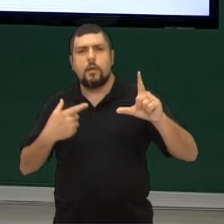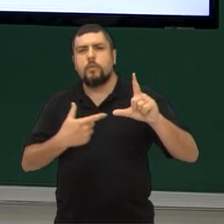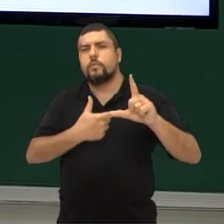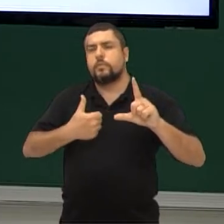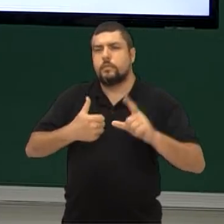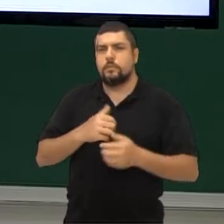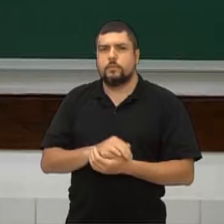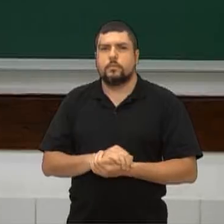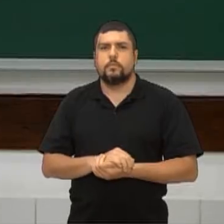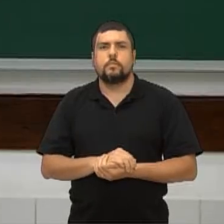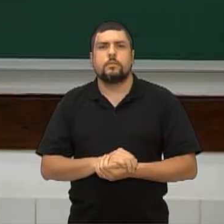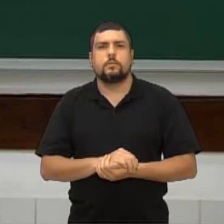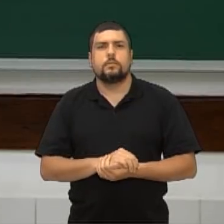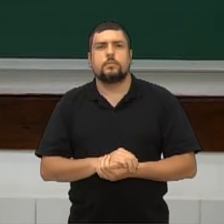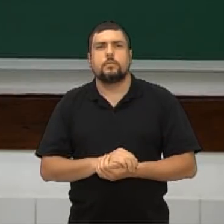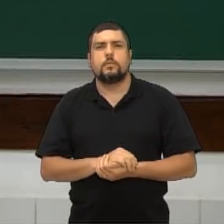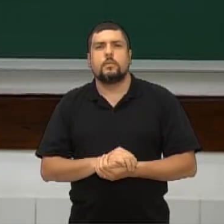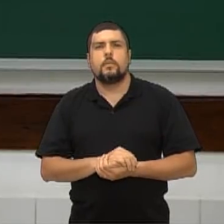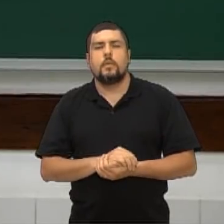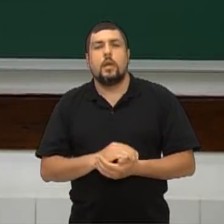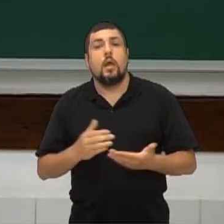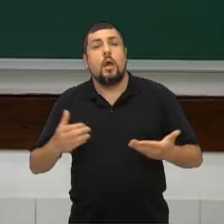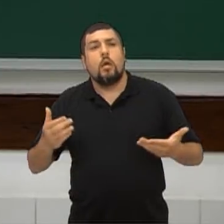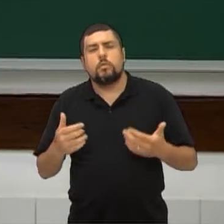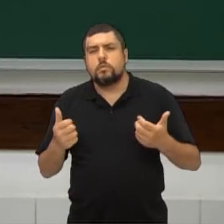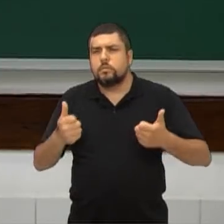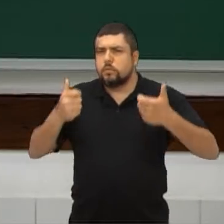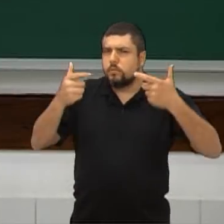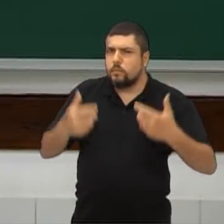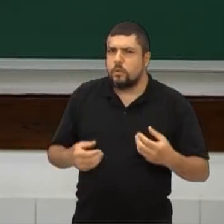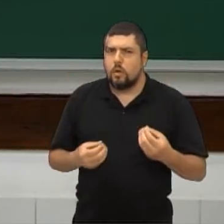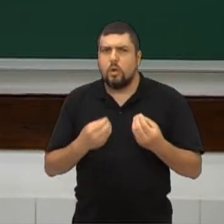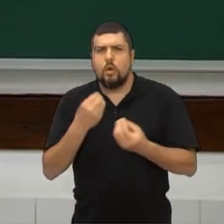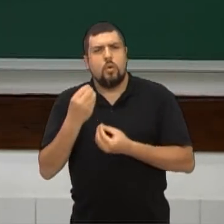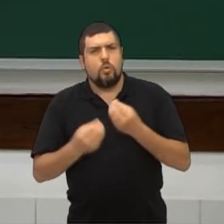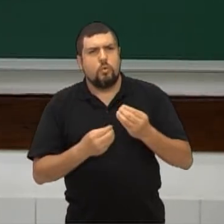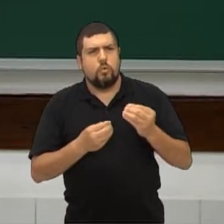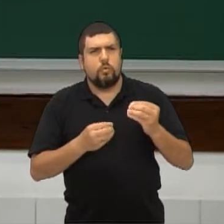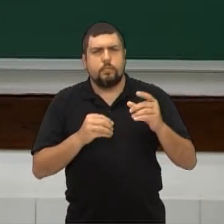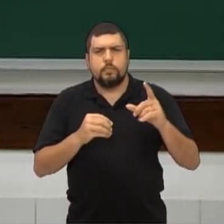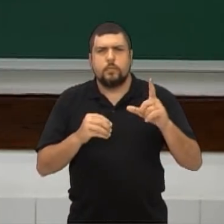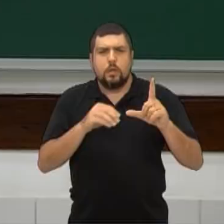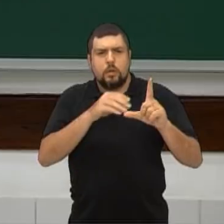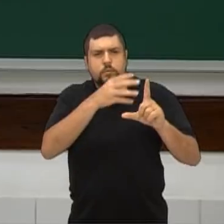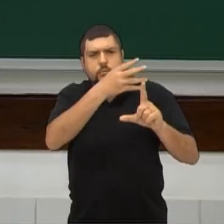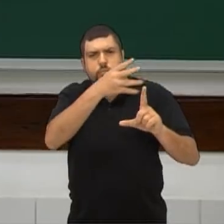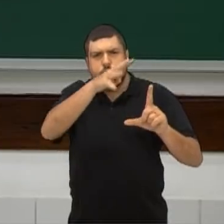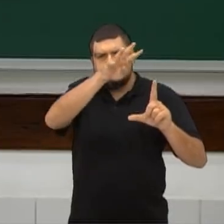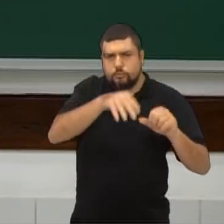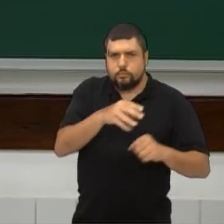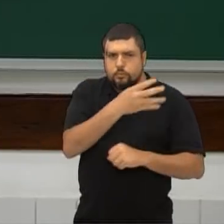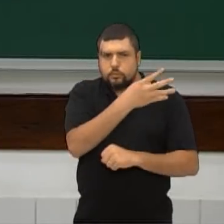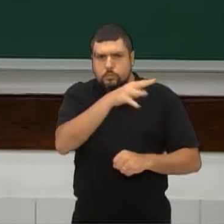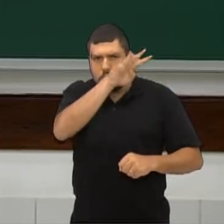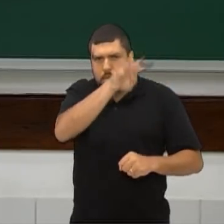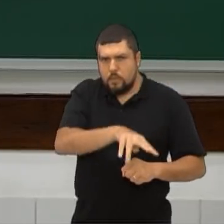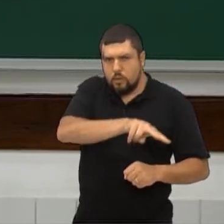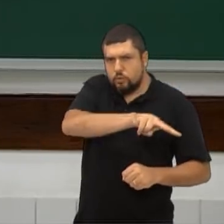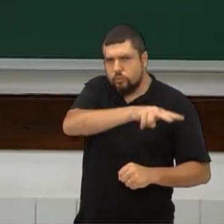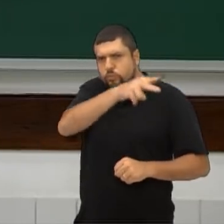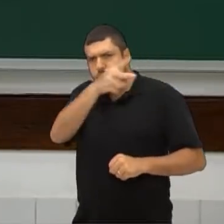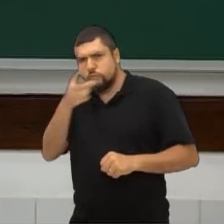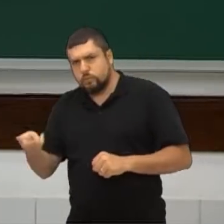Vamos falar um pouquinho sobre preencher dados em um plano cartesiano. Por exemplo, se vocês tivessem uma tabela com